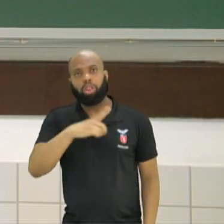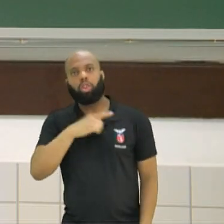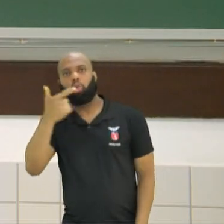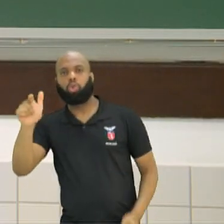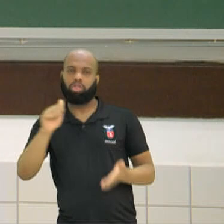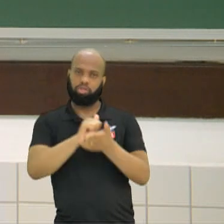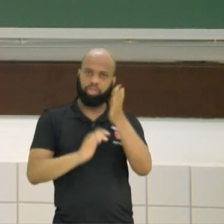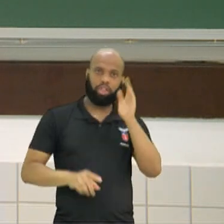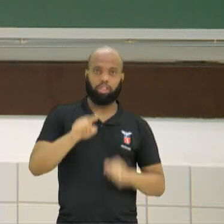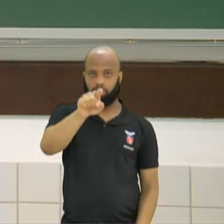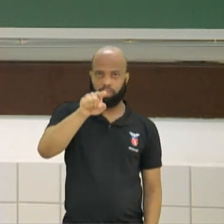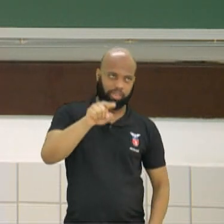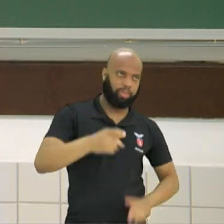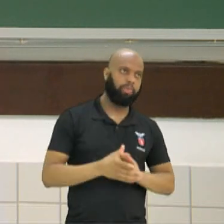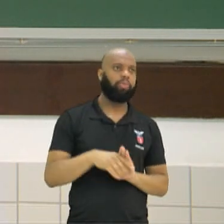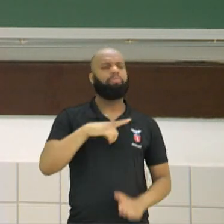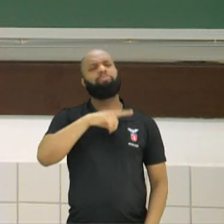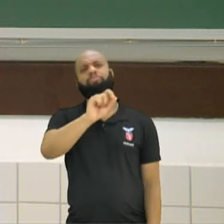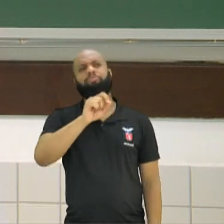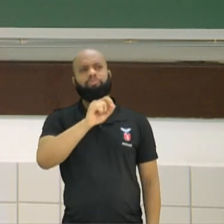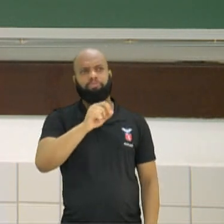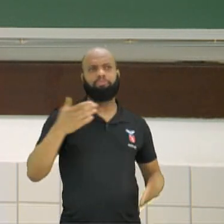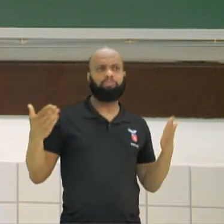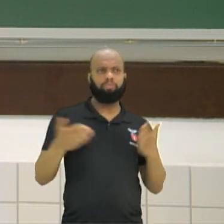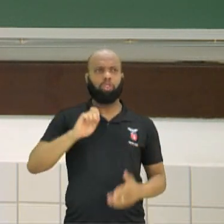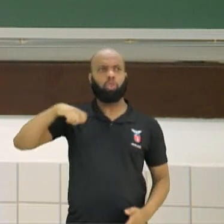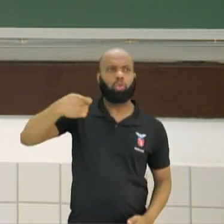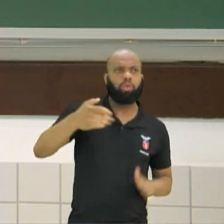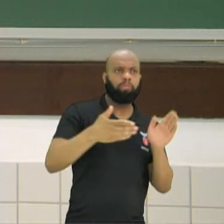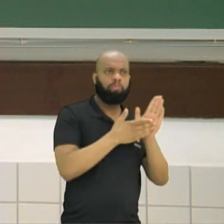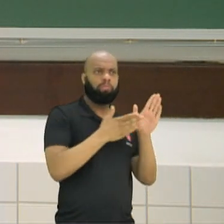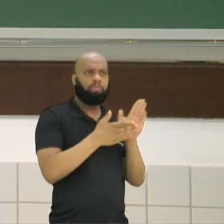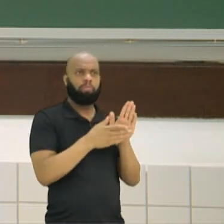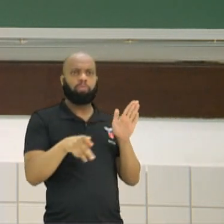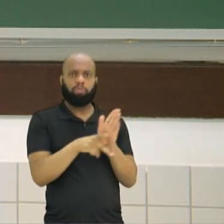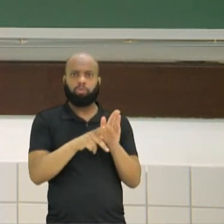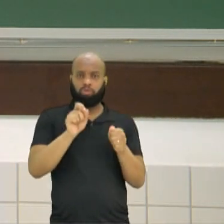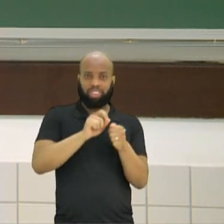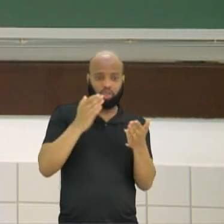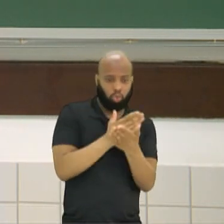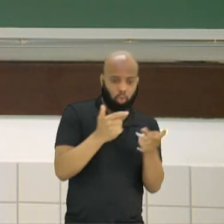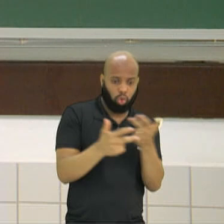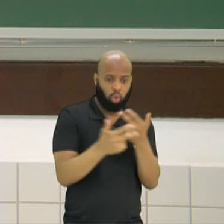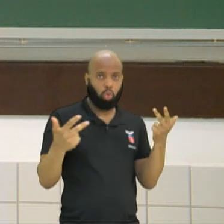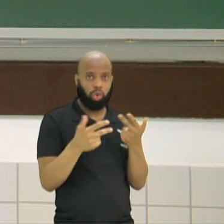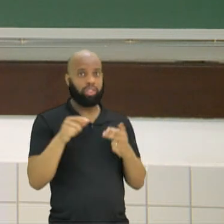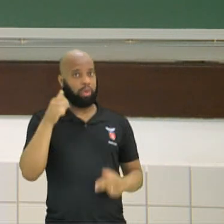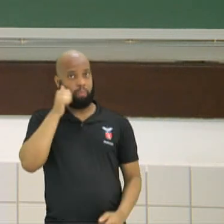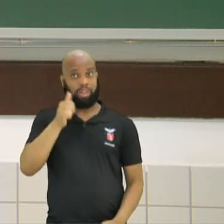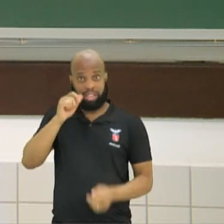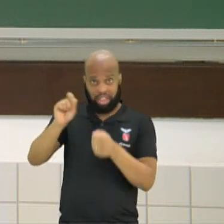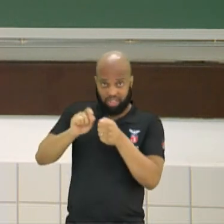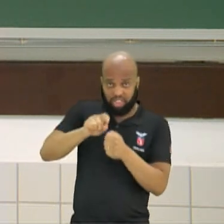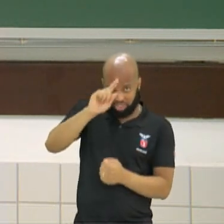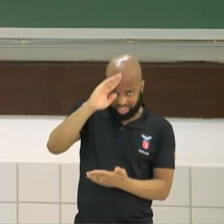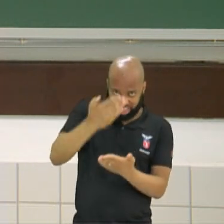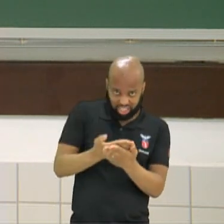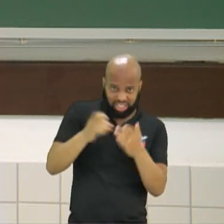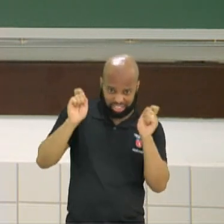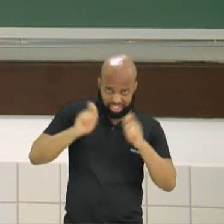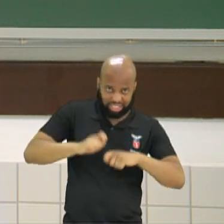uma atividade para vocês. Aqui diz o seguinte, sobre as propostas de intervenção apresentadas pela autora, você acredita que elas